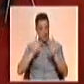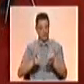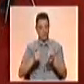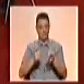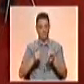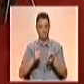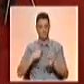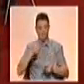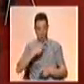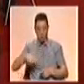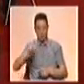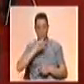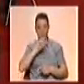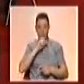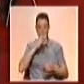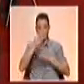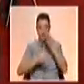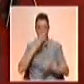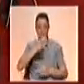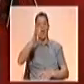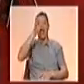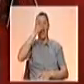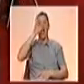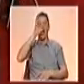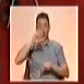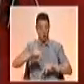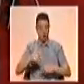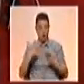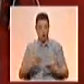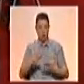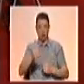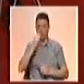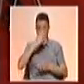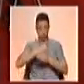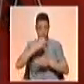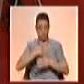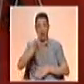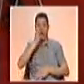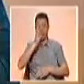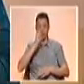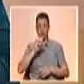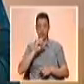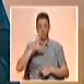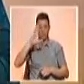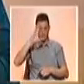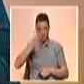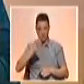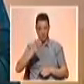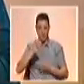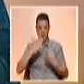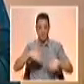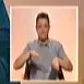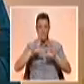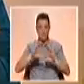E nós podemos falar da água que eu posso beber agora deste copo e que toda a gente sabe que está a utilizar,